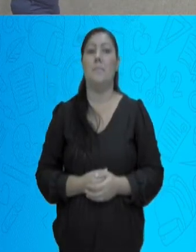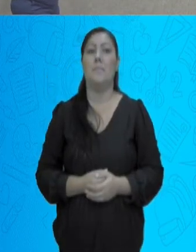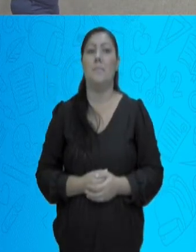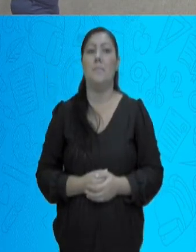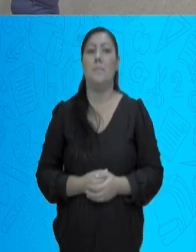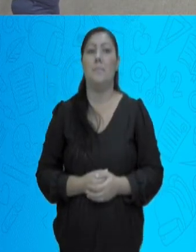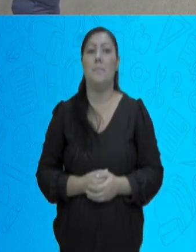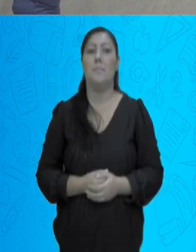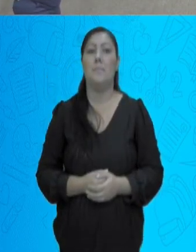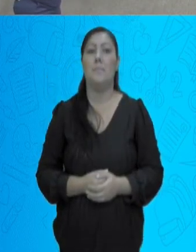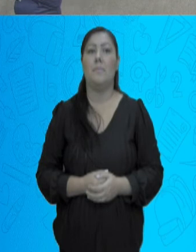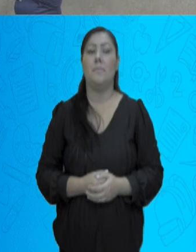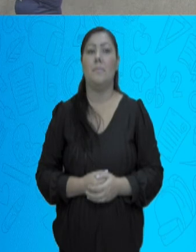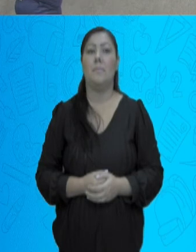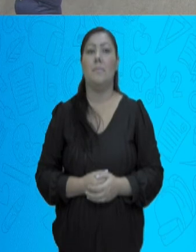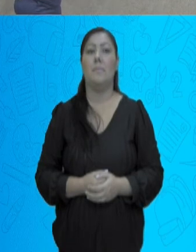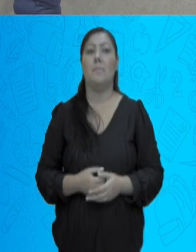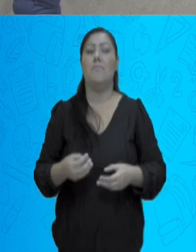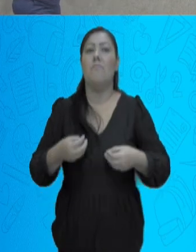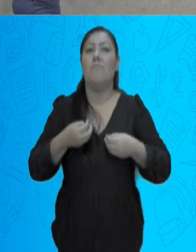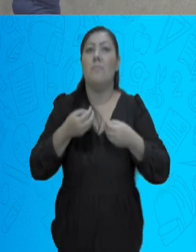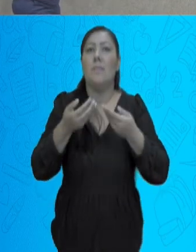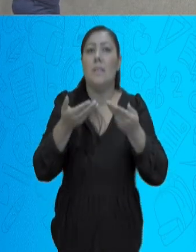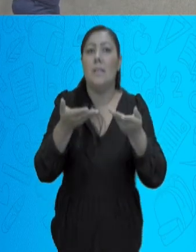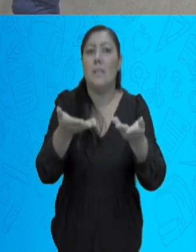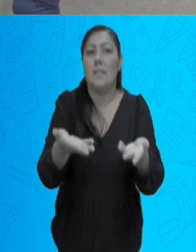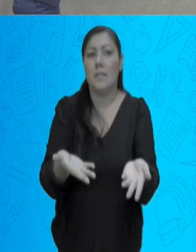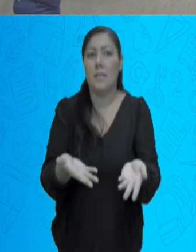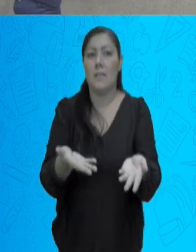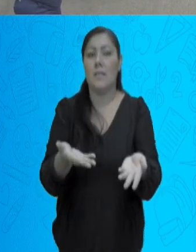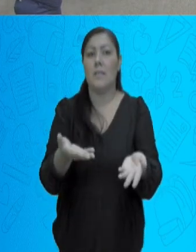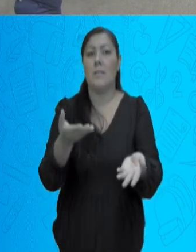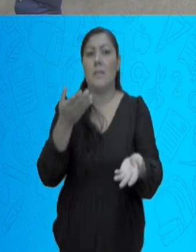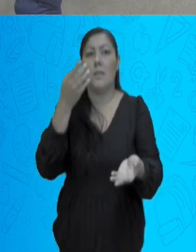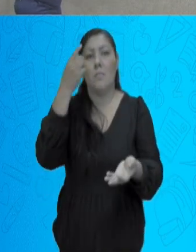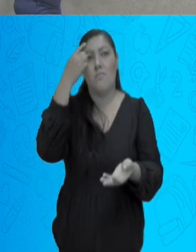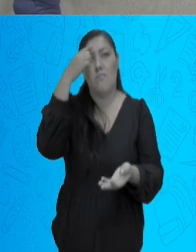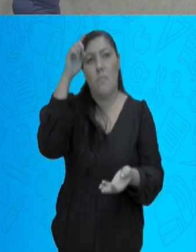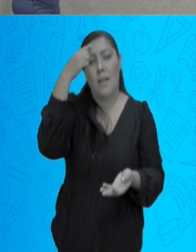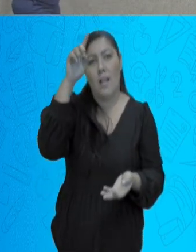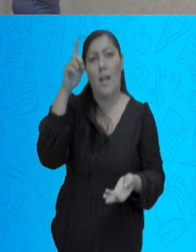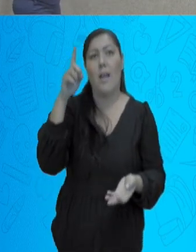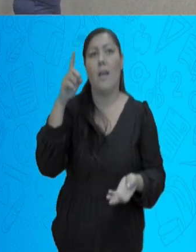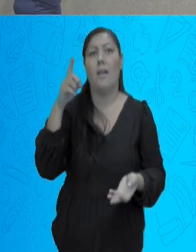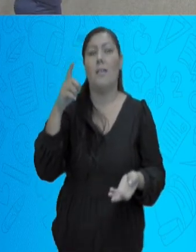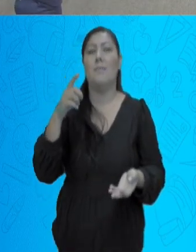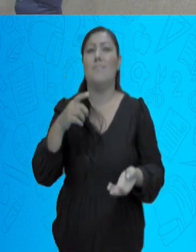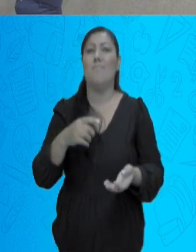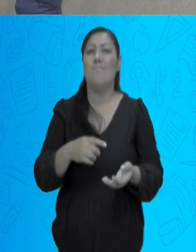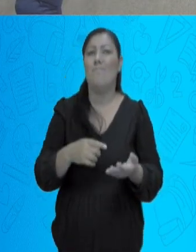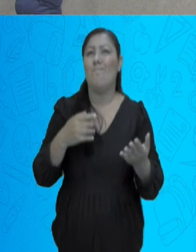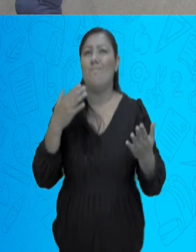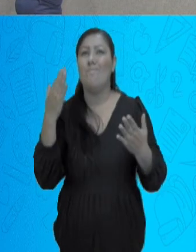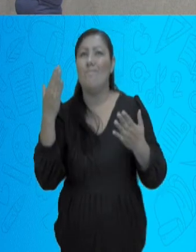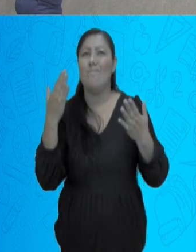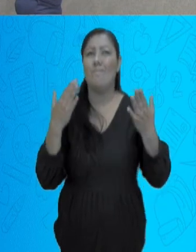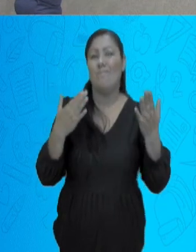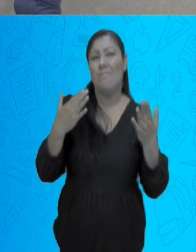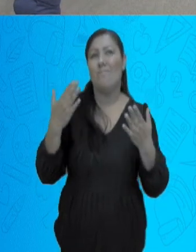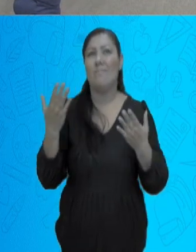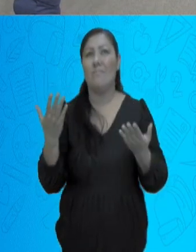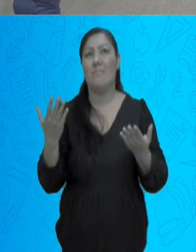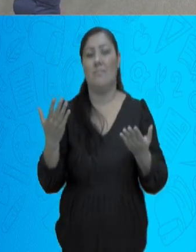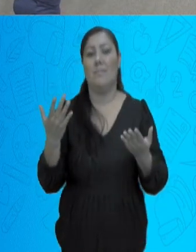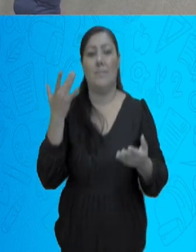demonstrar e vai transmitir essa ideia que não é certa, né, é duvidoso, ó, que eu